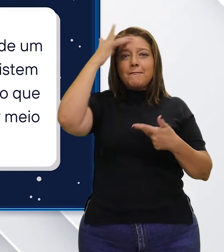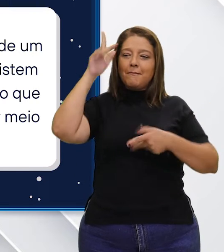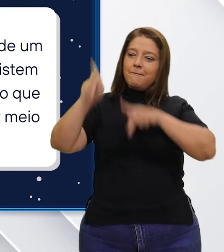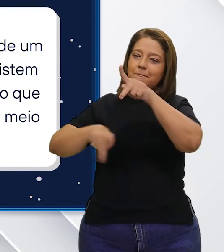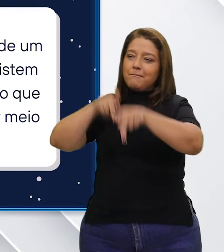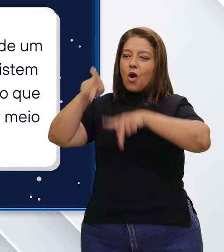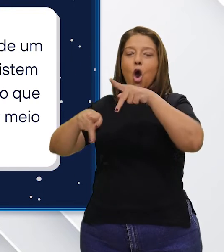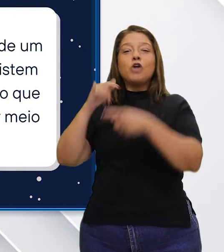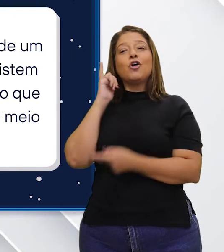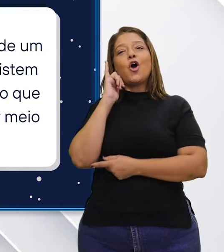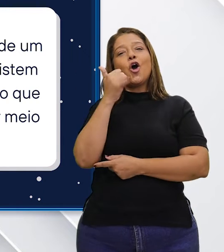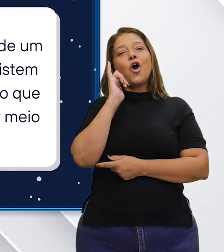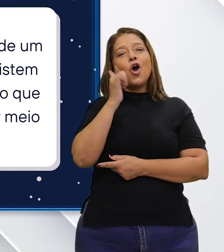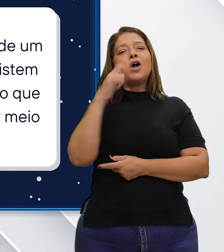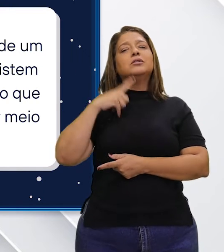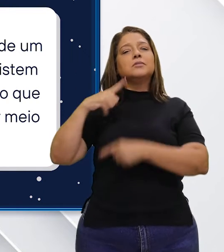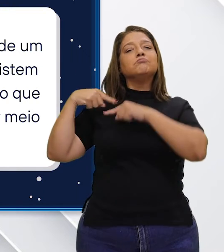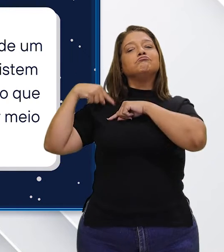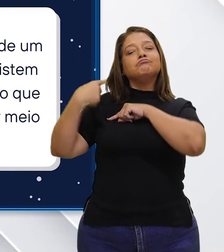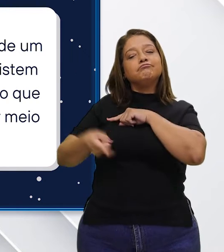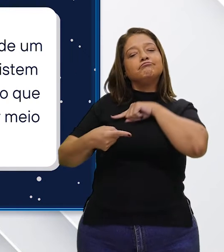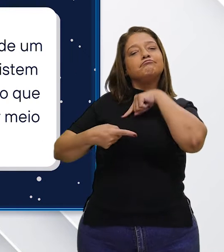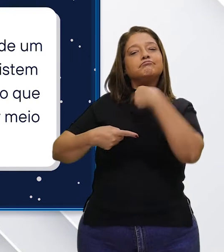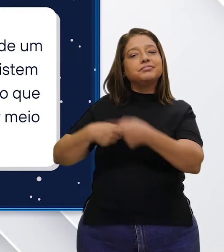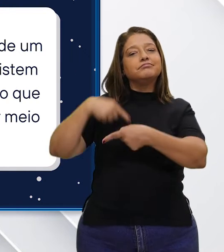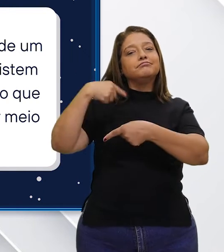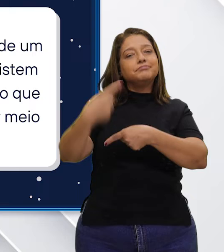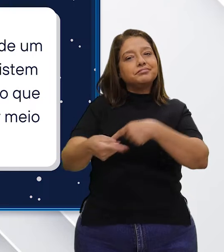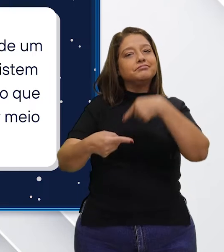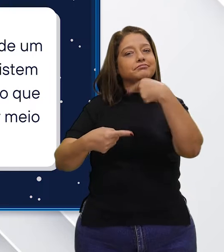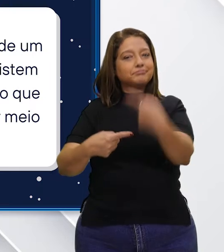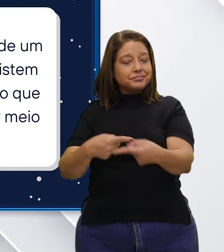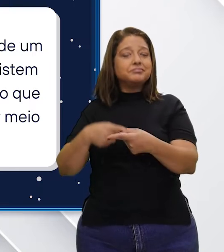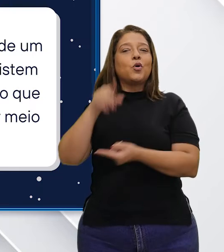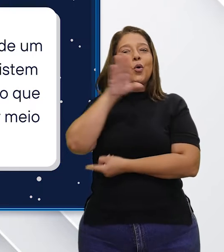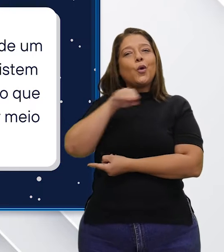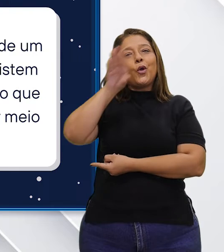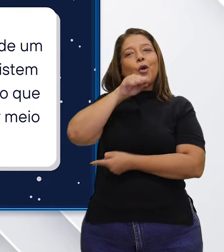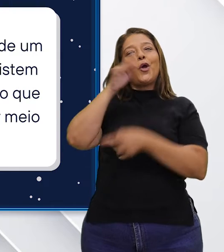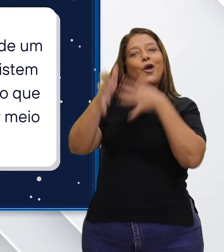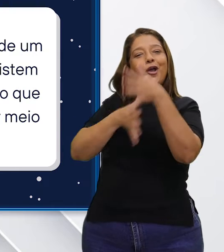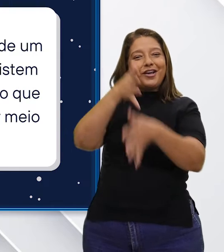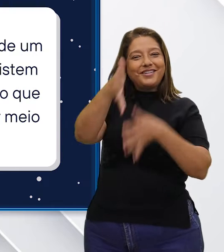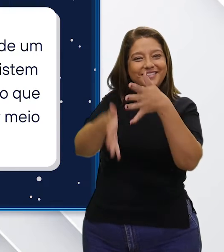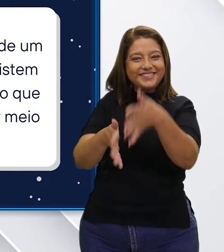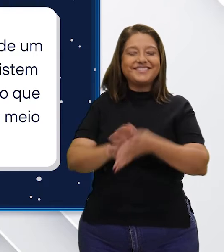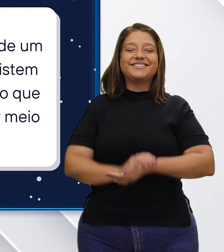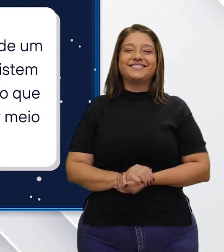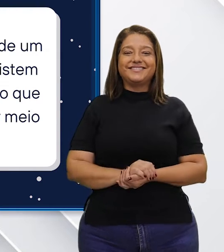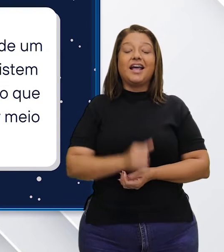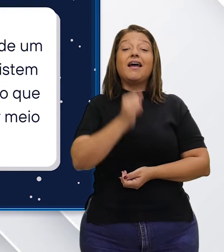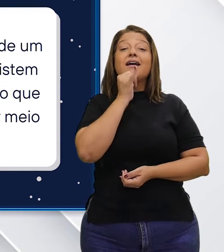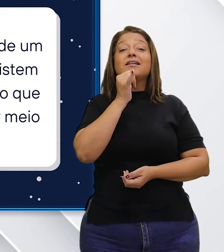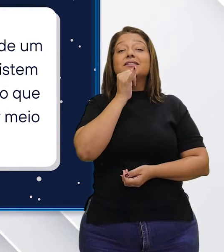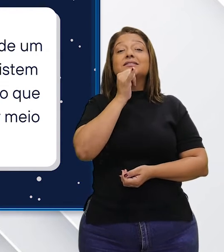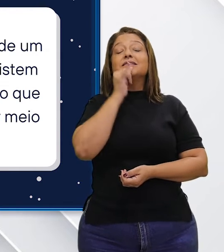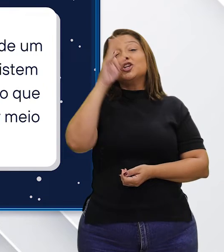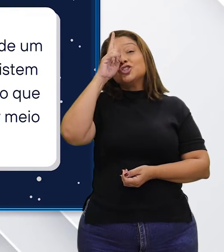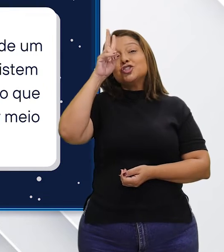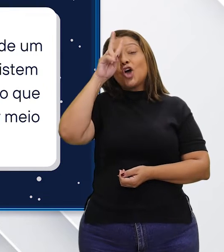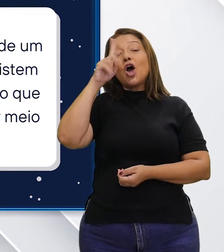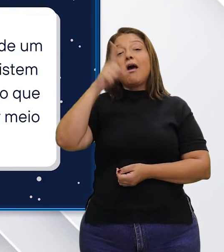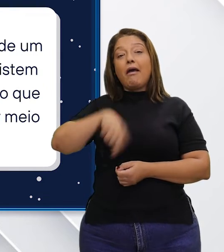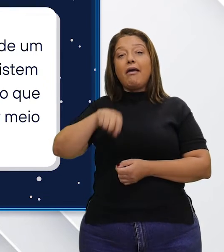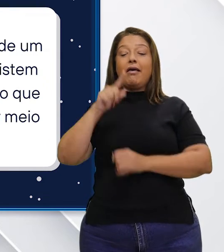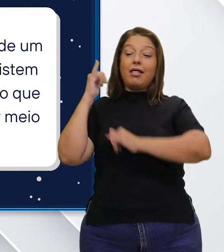pelo povo que são transmitidas de geração em geração por meio da oralidade. Alguns